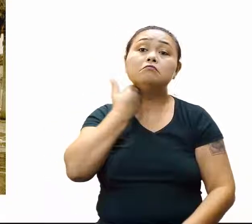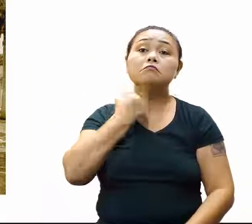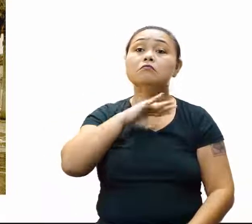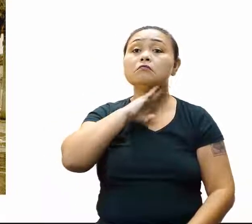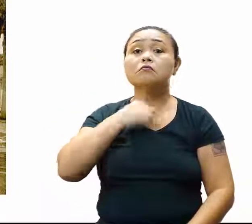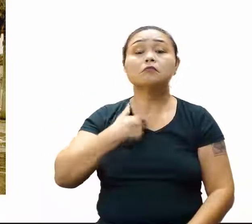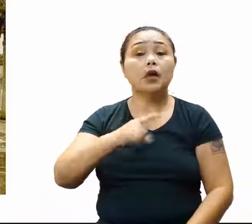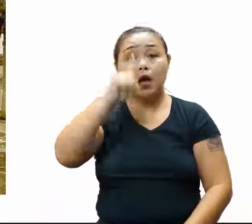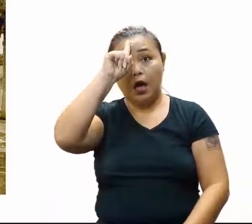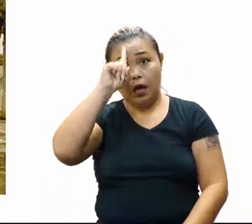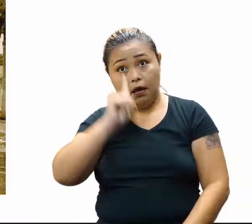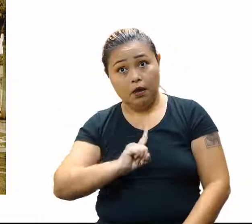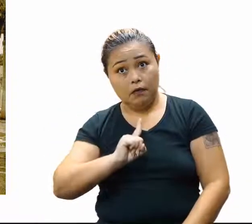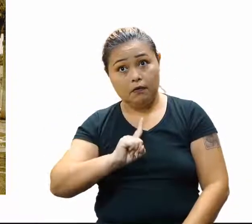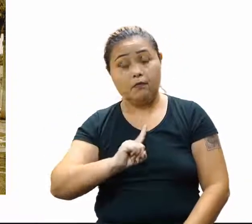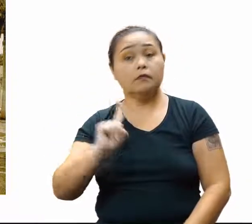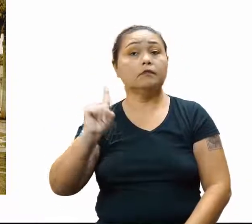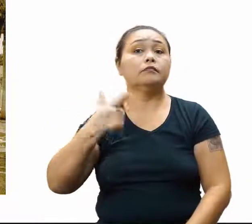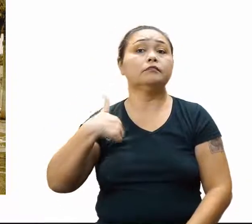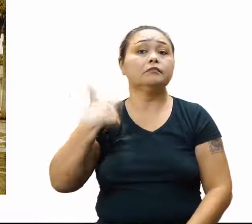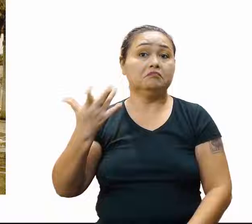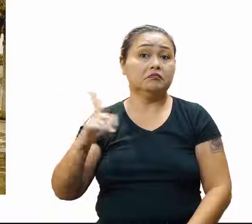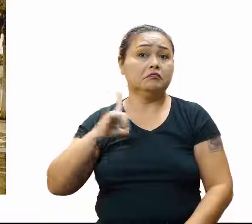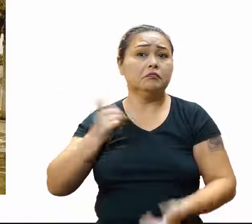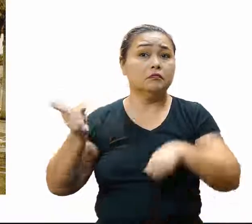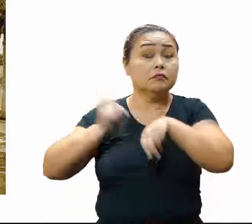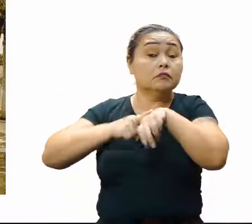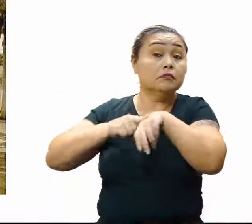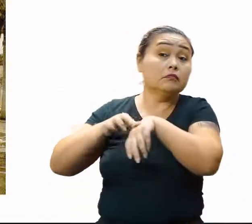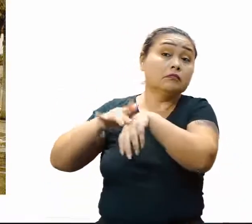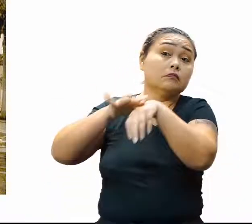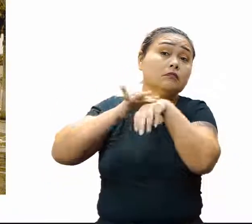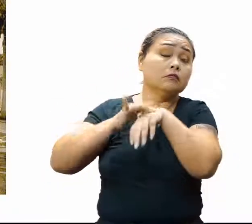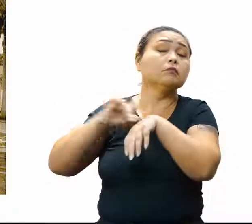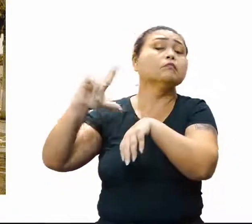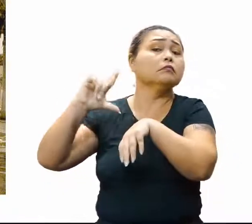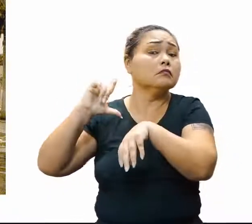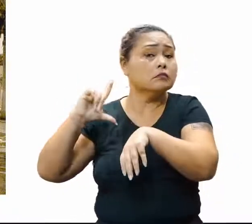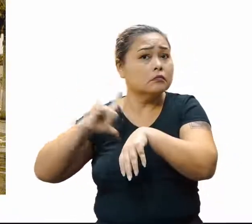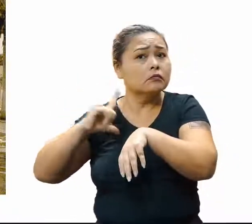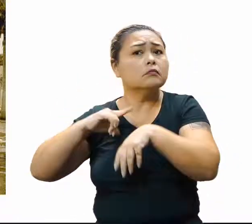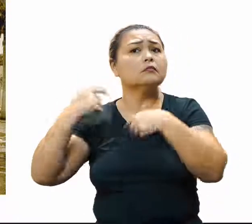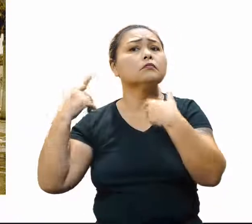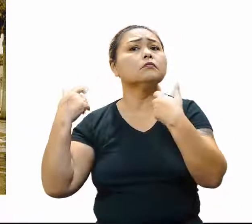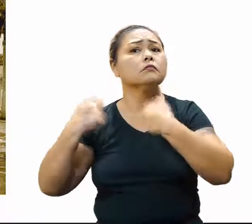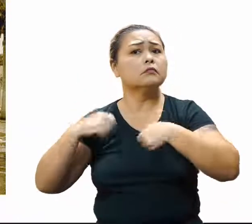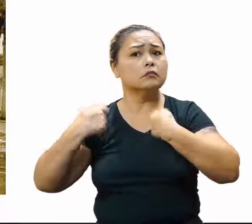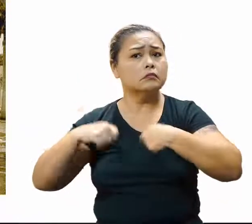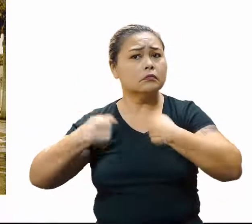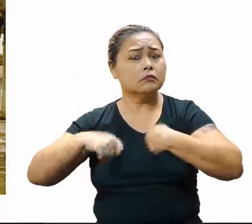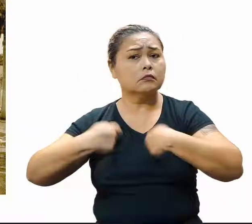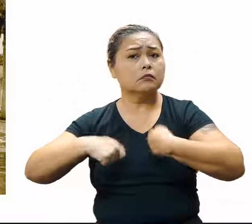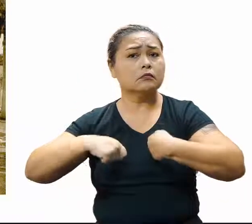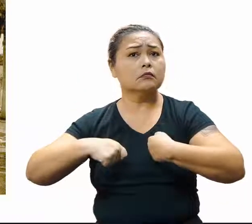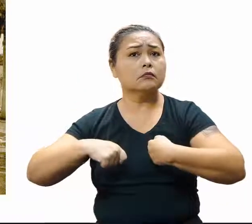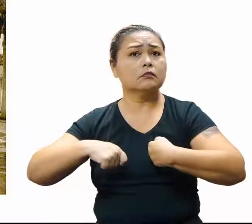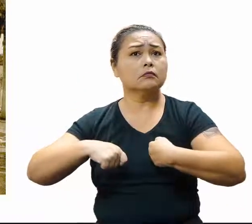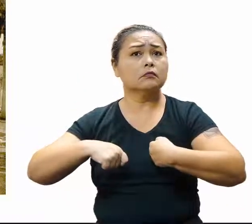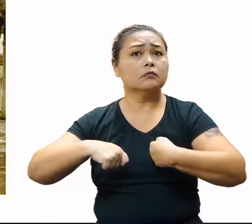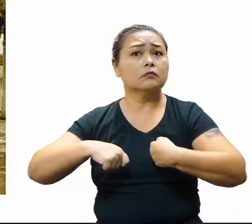que vai ocasionar essa mortandade. Então, havia a necessidade,